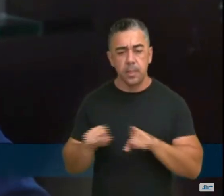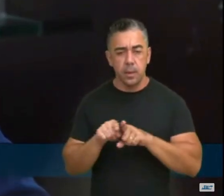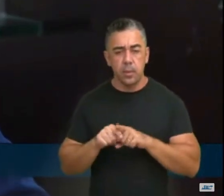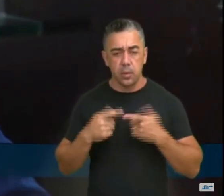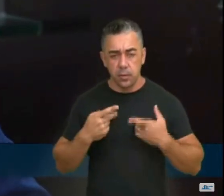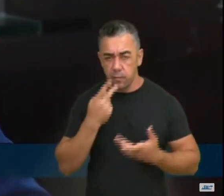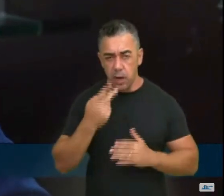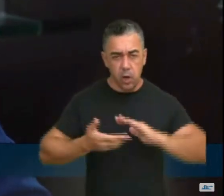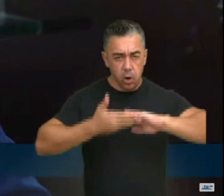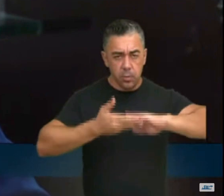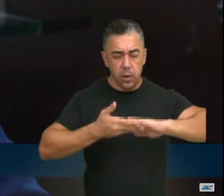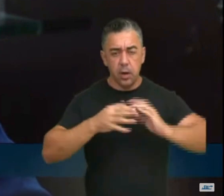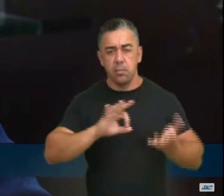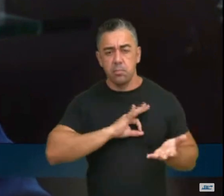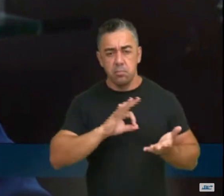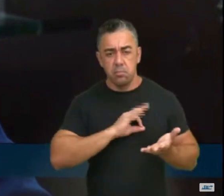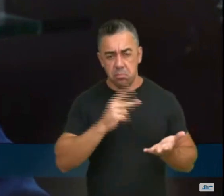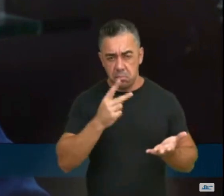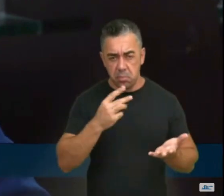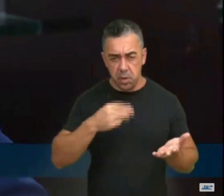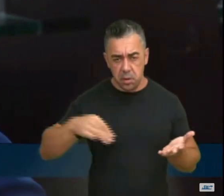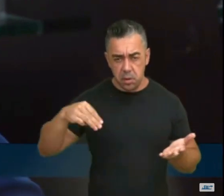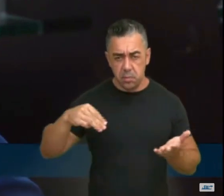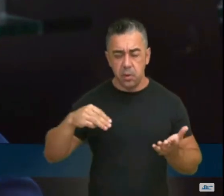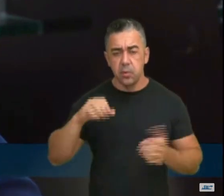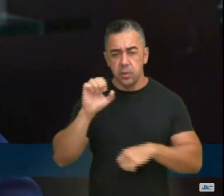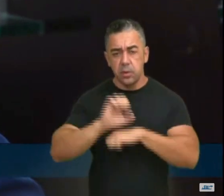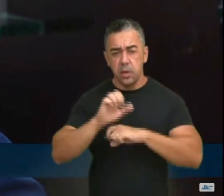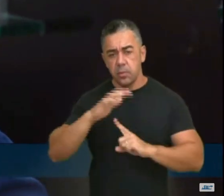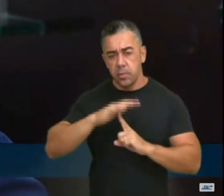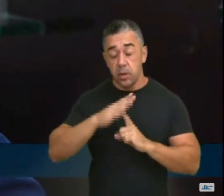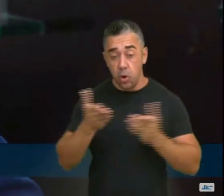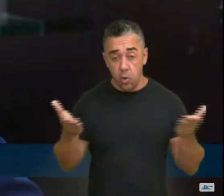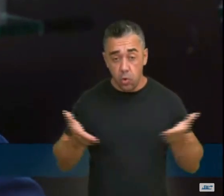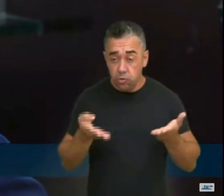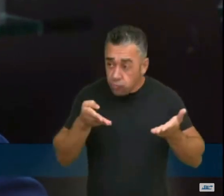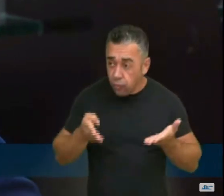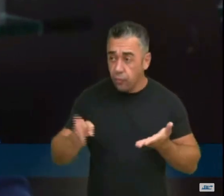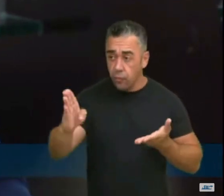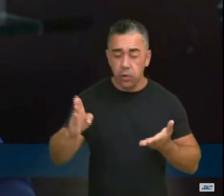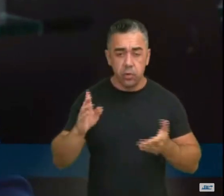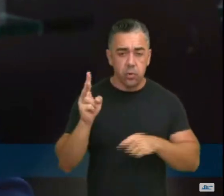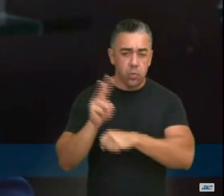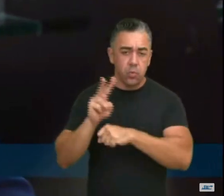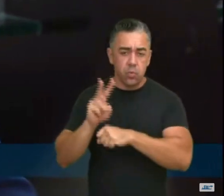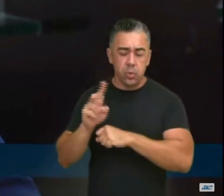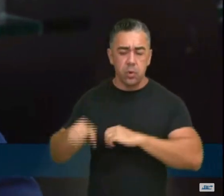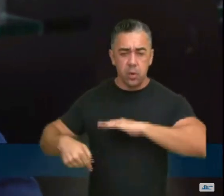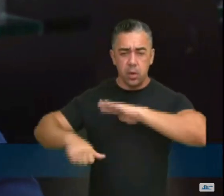também cumprimentar a Polícia Militar do Estado do Paraná que a partir de hoje já atua no combate ao crime no Rio Grande do Sul